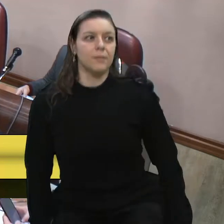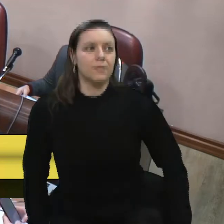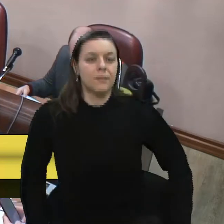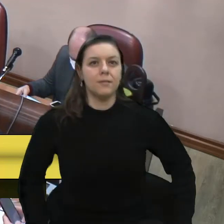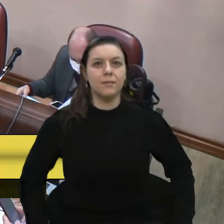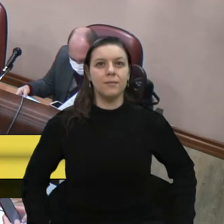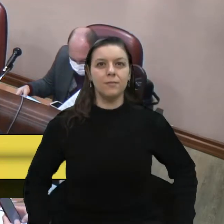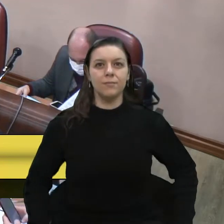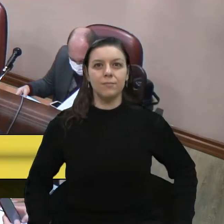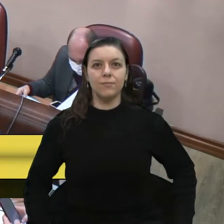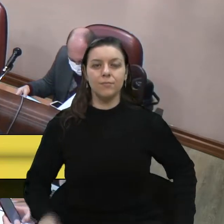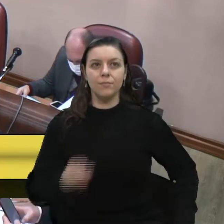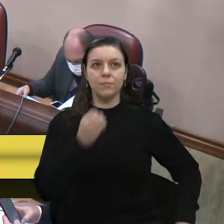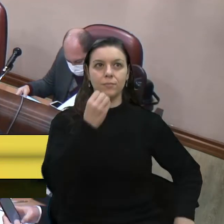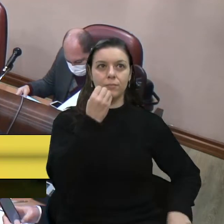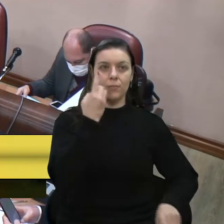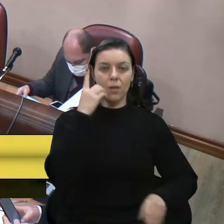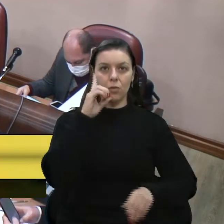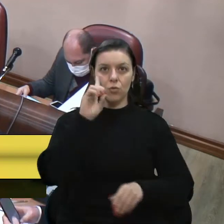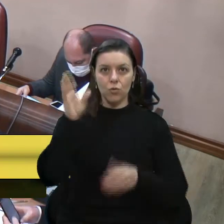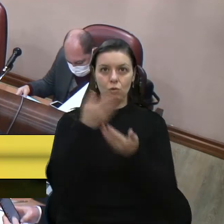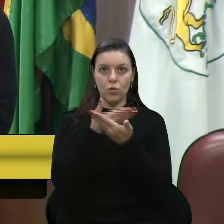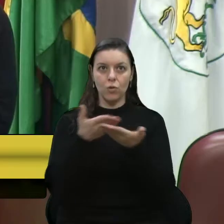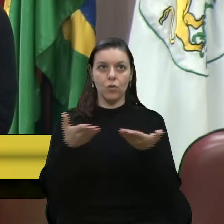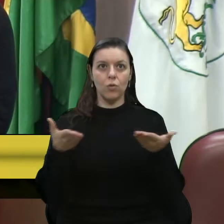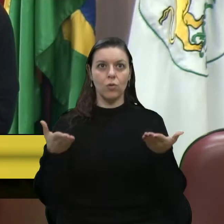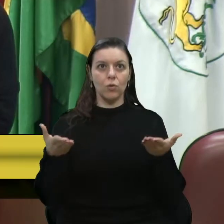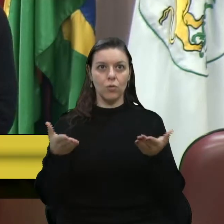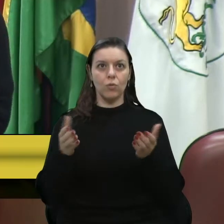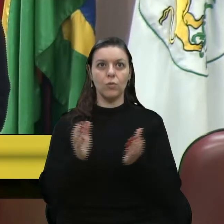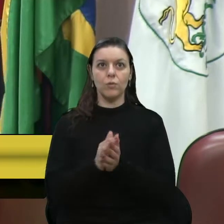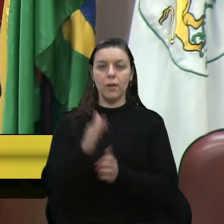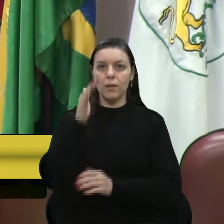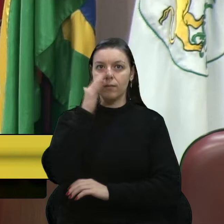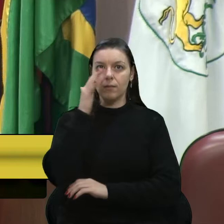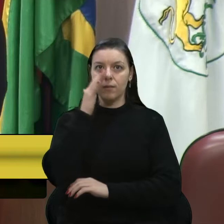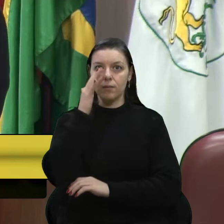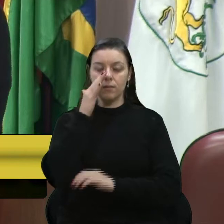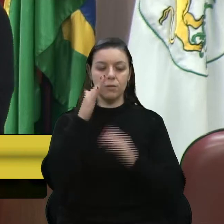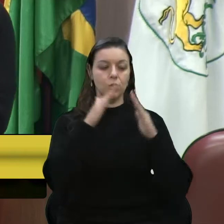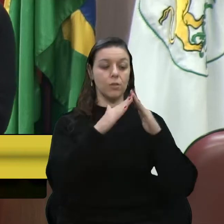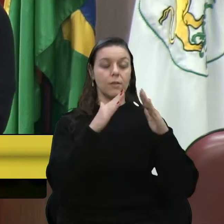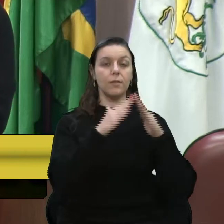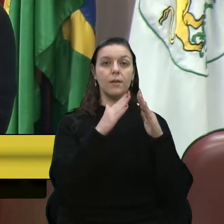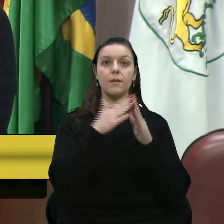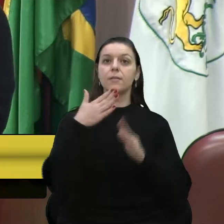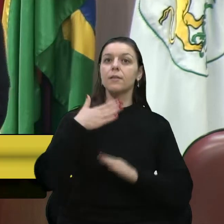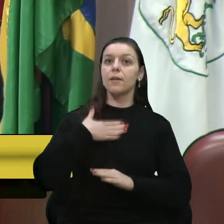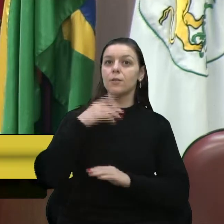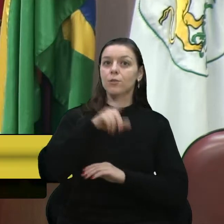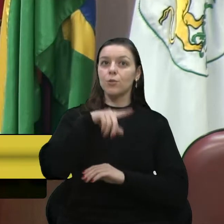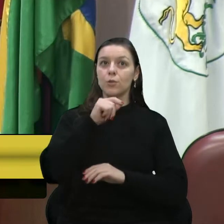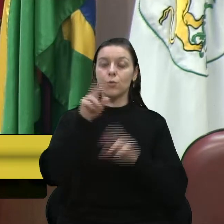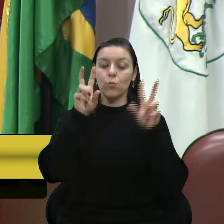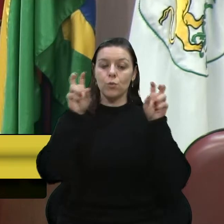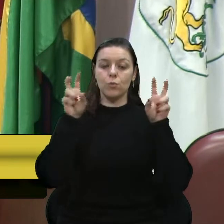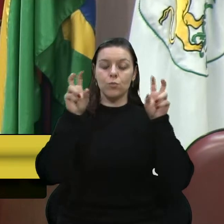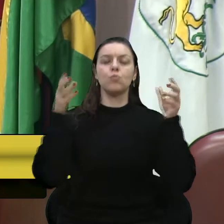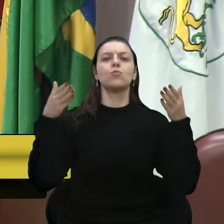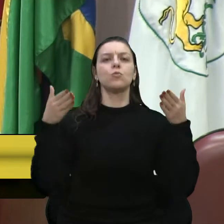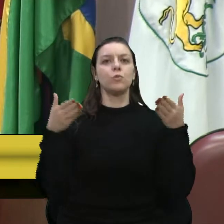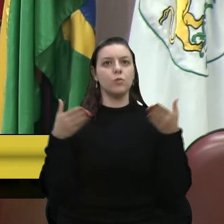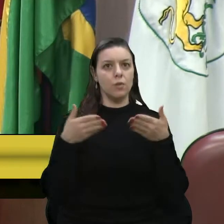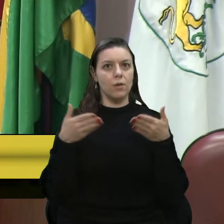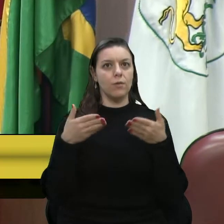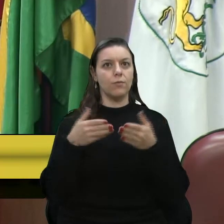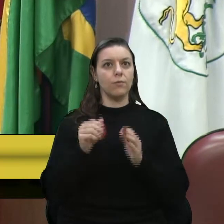Bom dia a todas e a todos, nobres pares, a quem nos assiste de casa. Eu escolhi um assunto que já foi